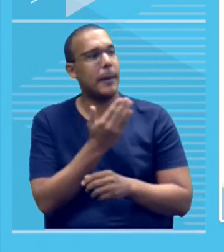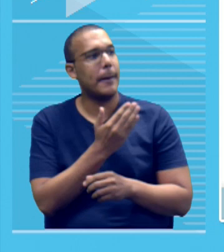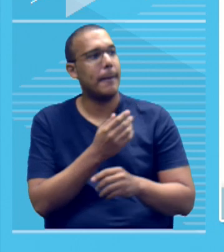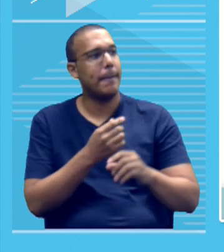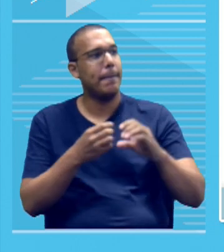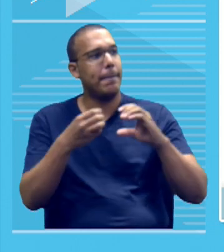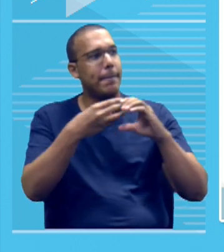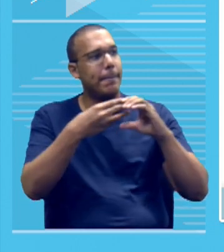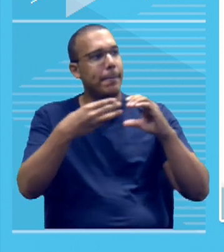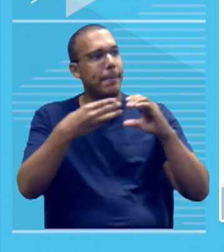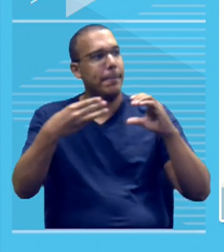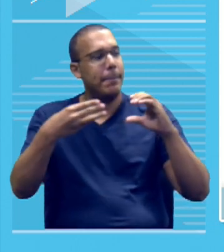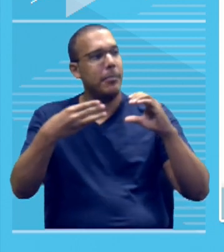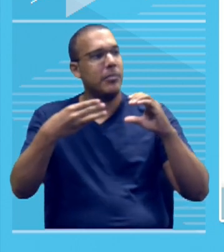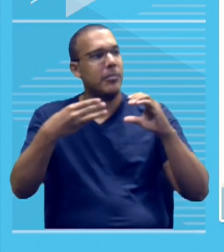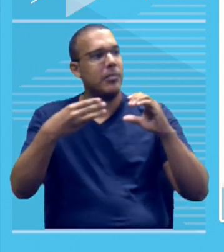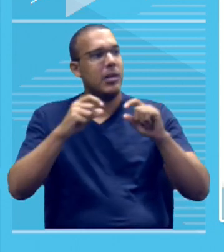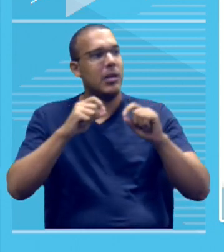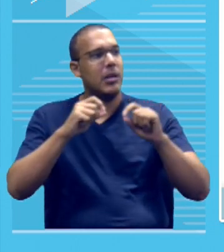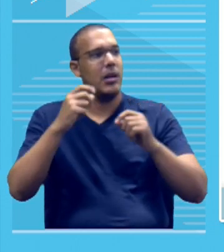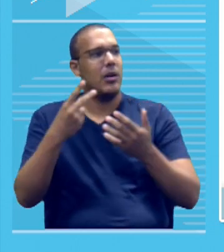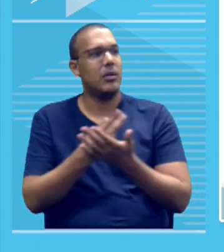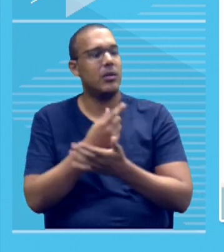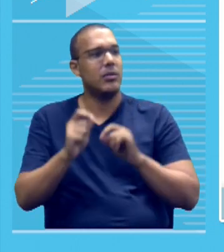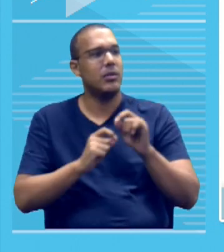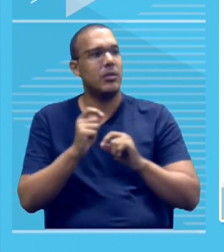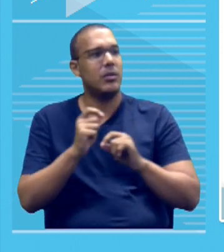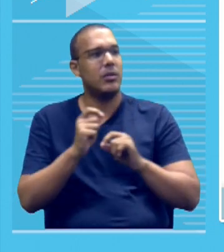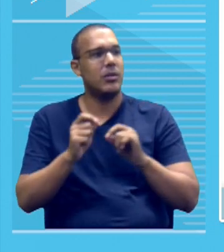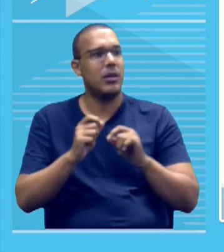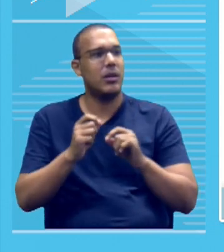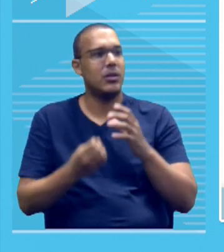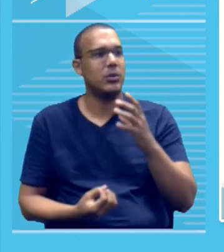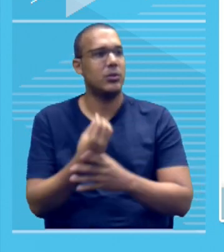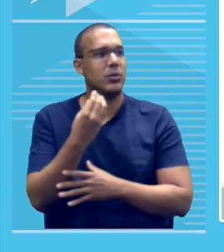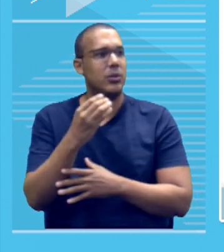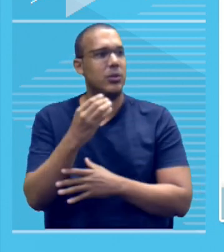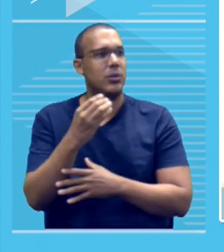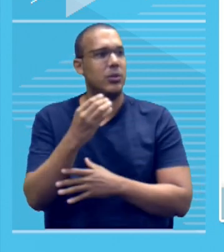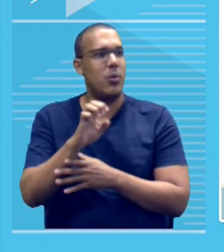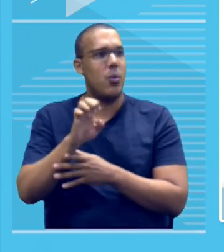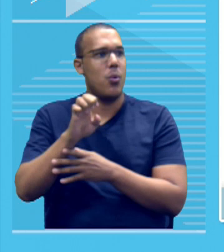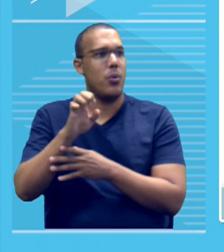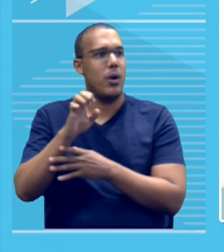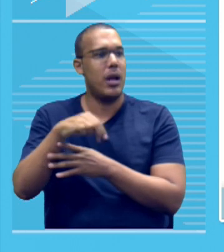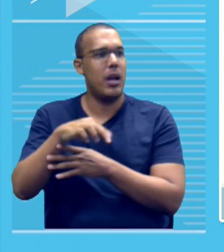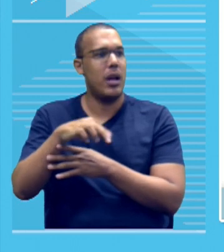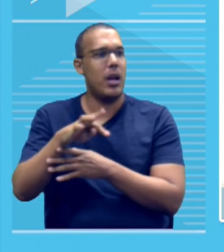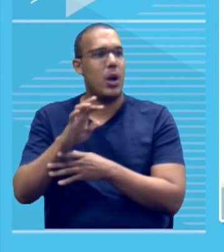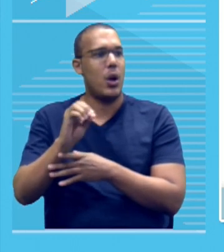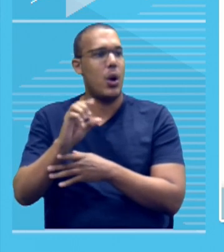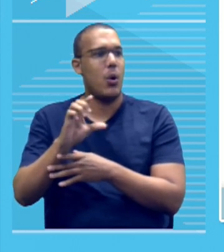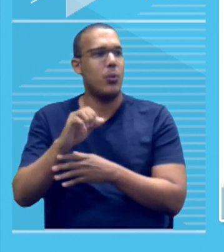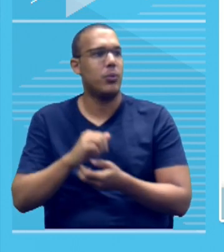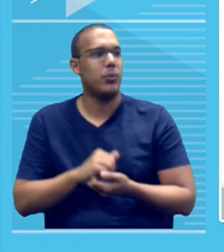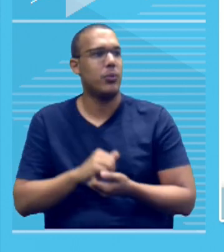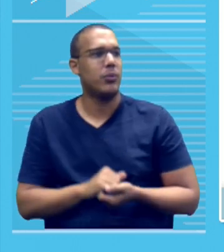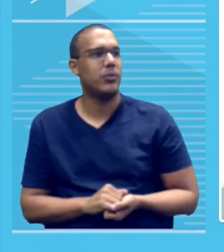Tripla ligação, acontece então, ó, o enol. O enol é hidroxila, vou até colocar aqui para